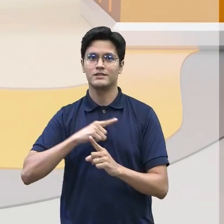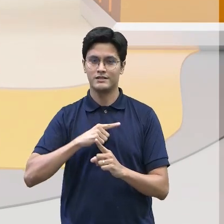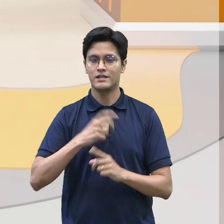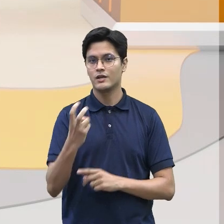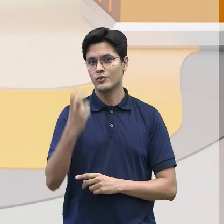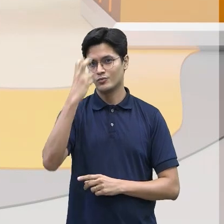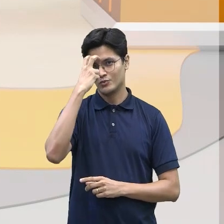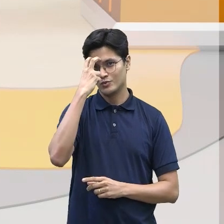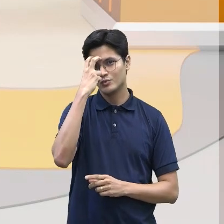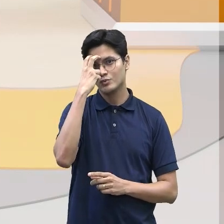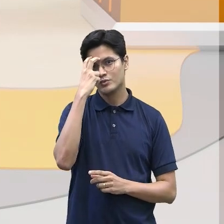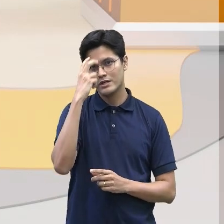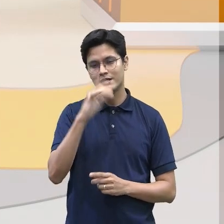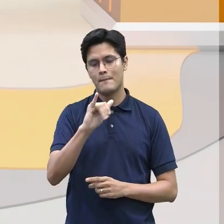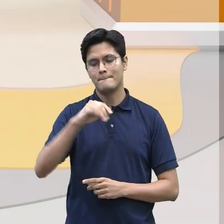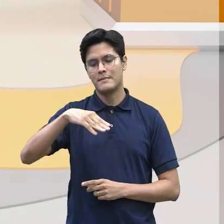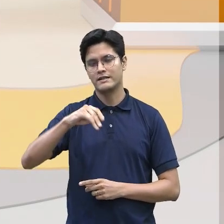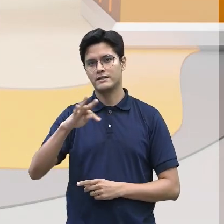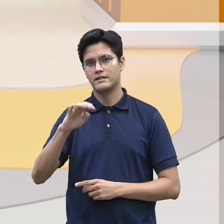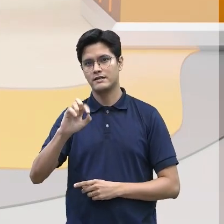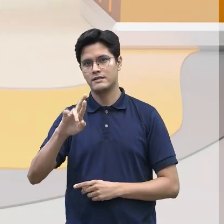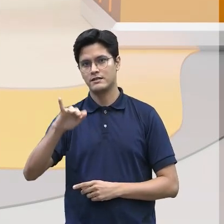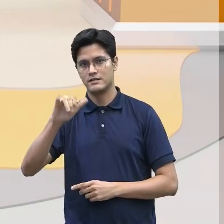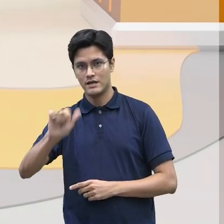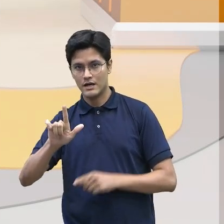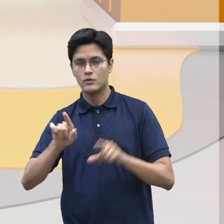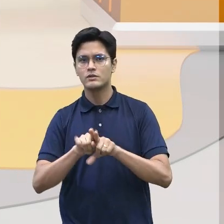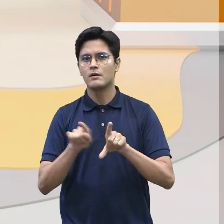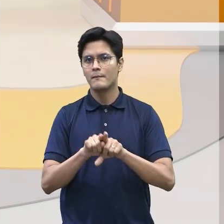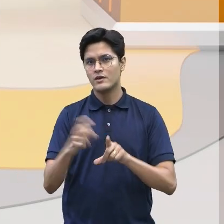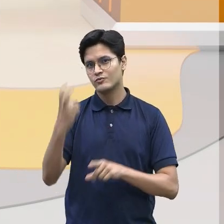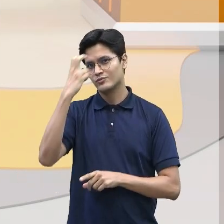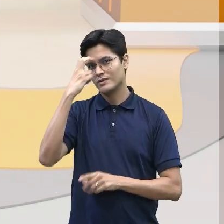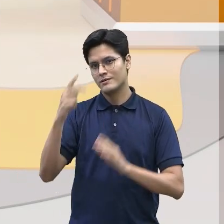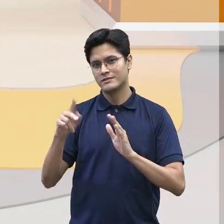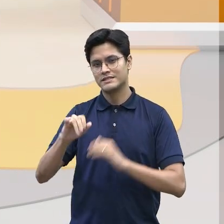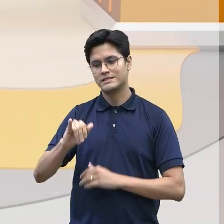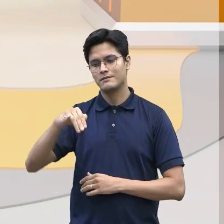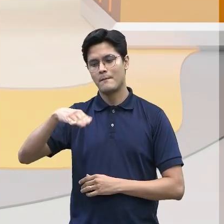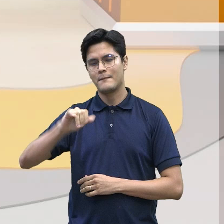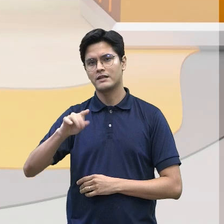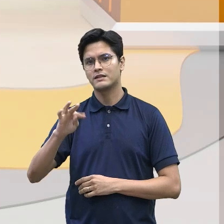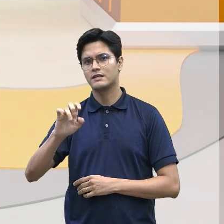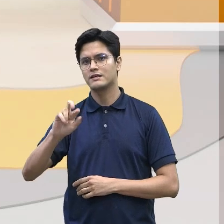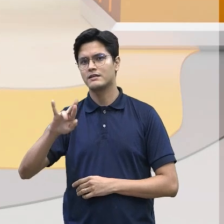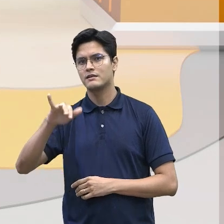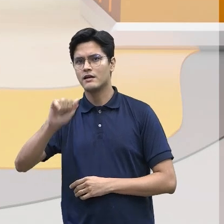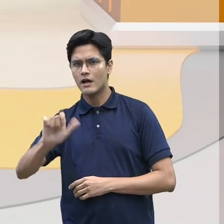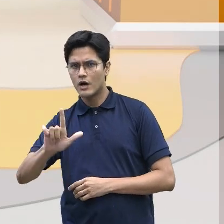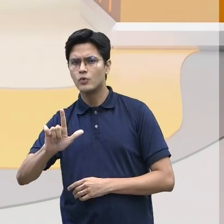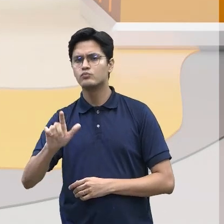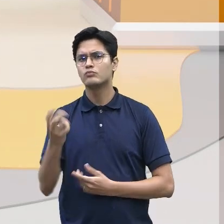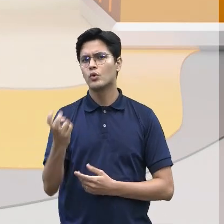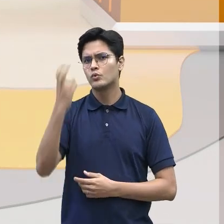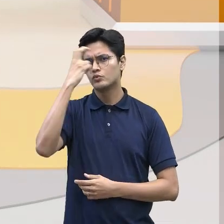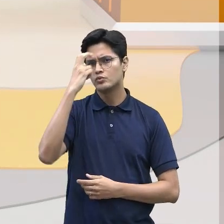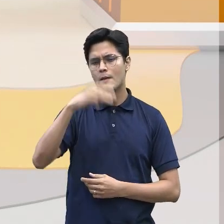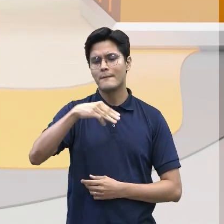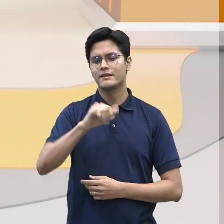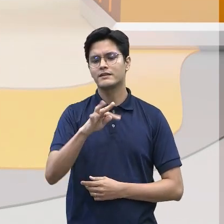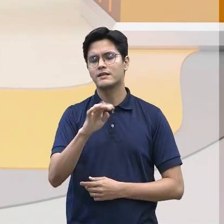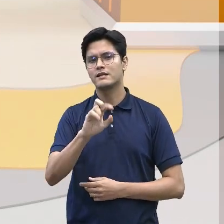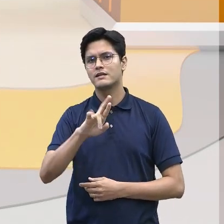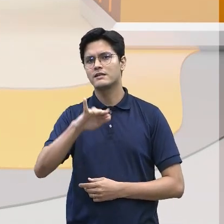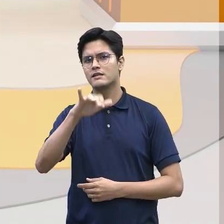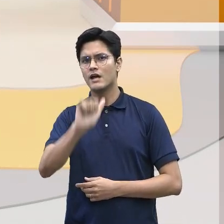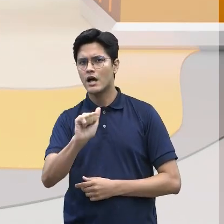e cultura imaterial. Mas o que de fato seria a cultura material, professora? Bem, quando se fala de matéria, é tudo